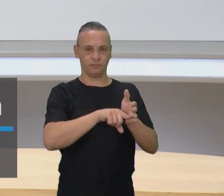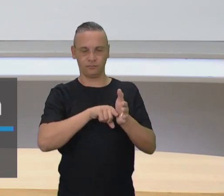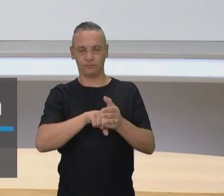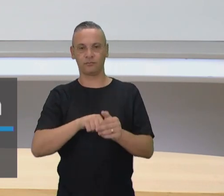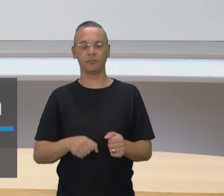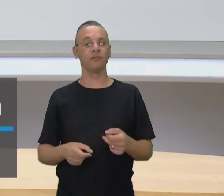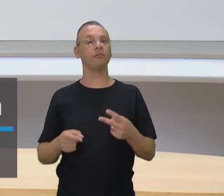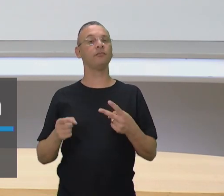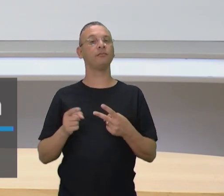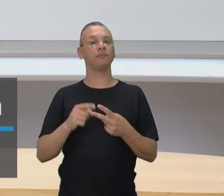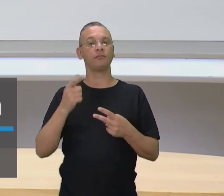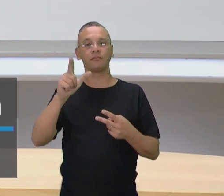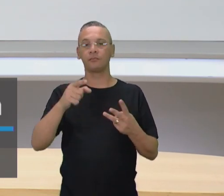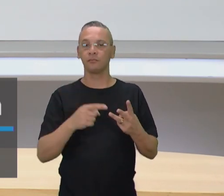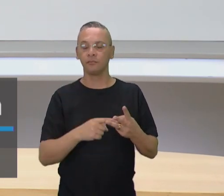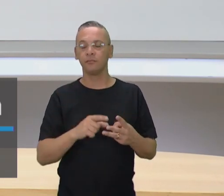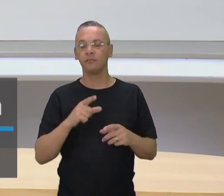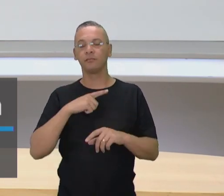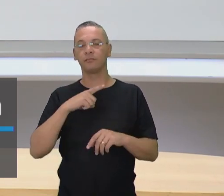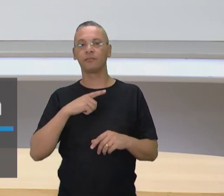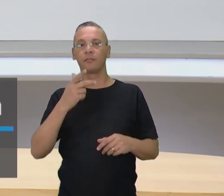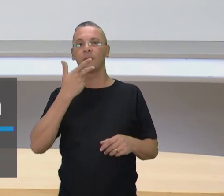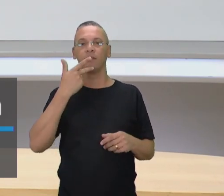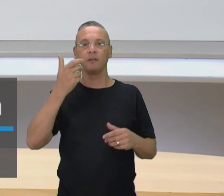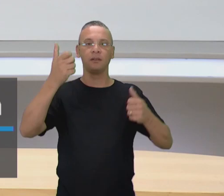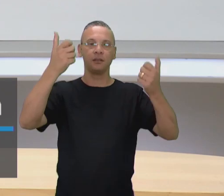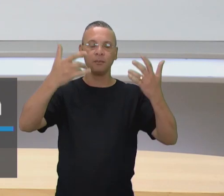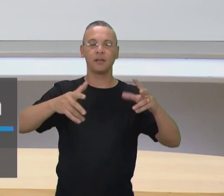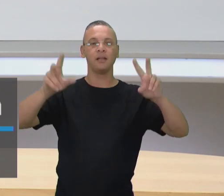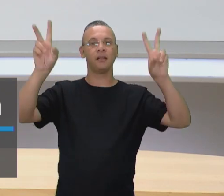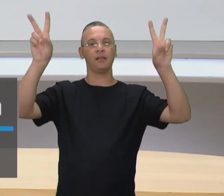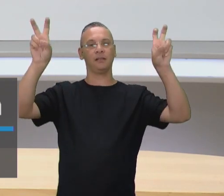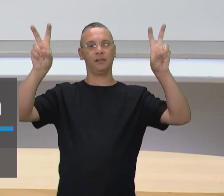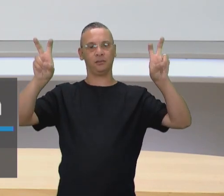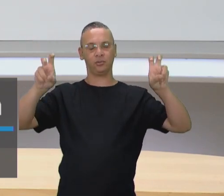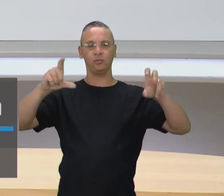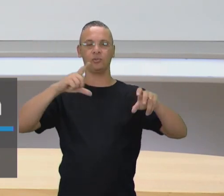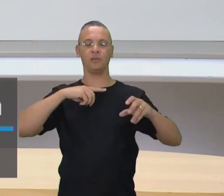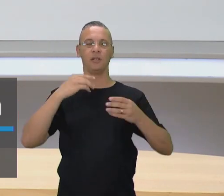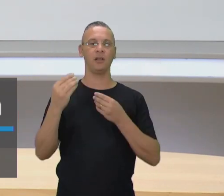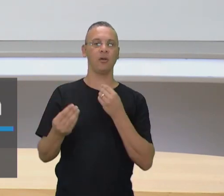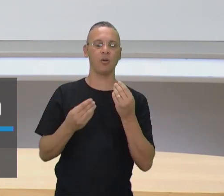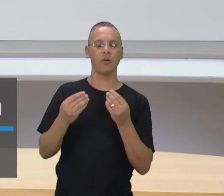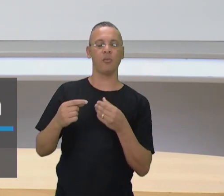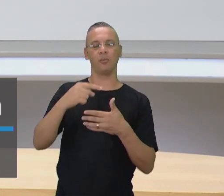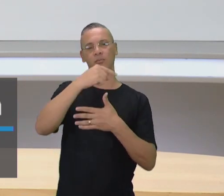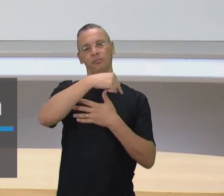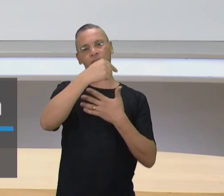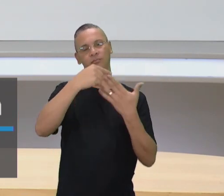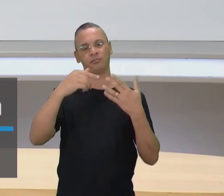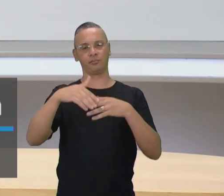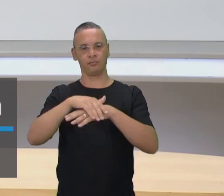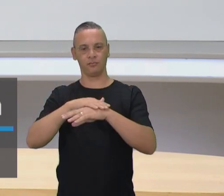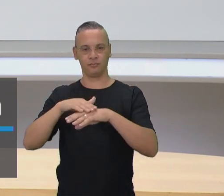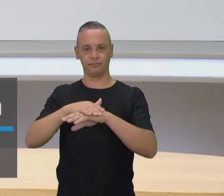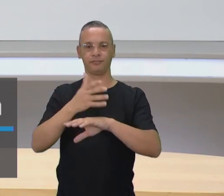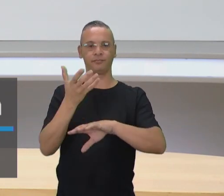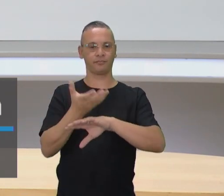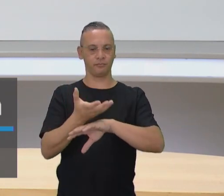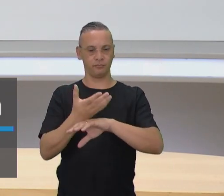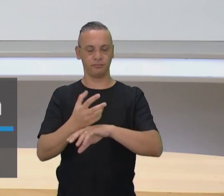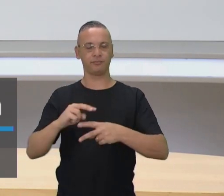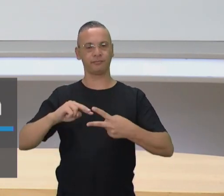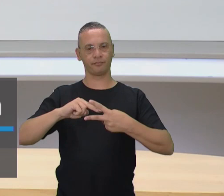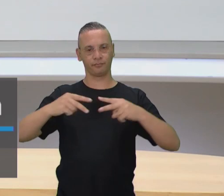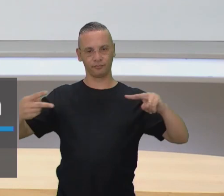analisá-los. E também a gente vai falar um pouquinho dos assuntos abordados nos observatórios que a gente tem no material aqui, coloquei o link para